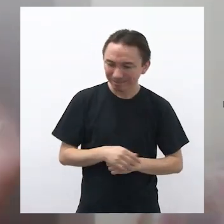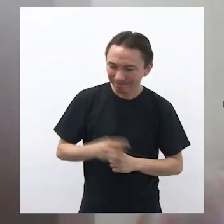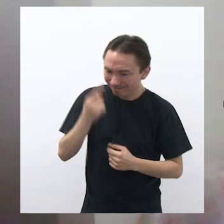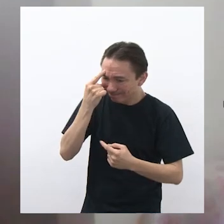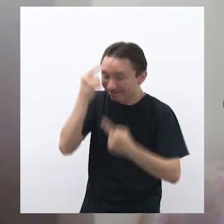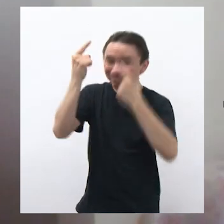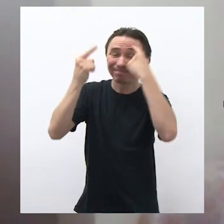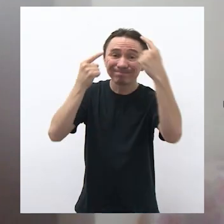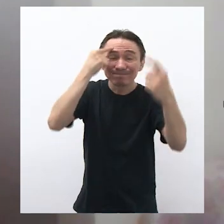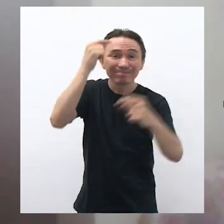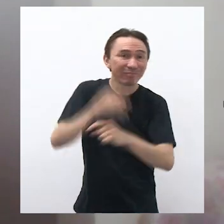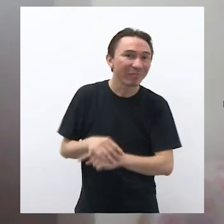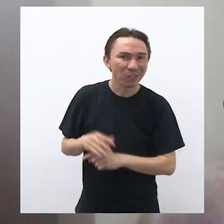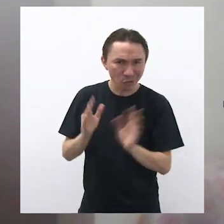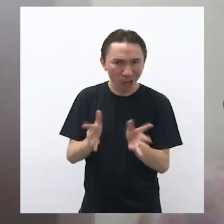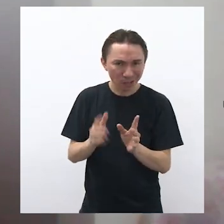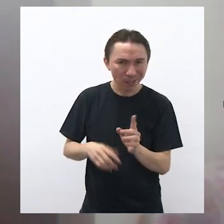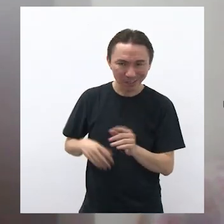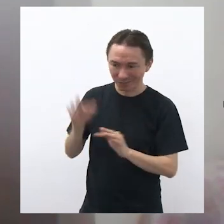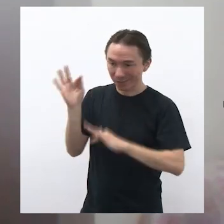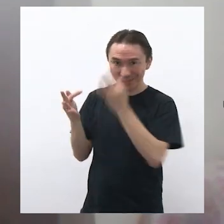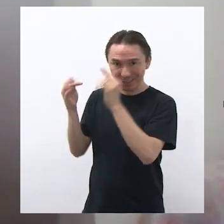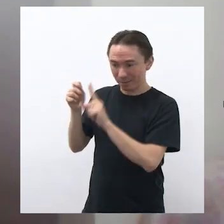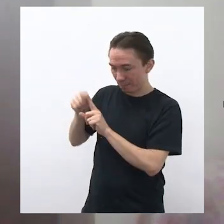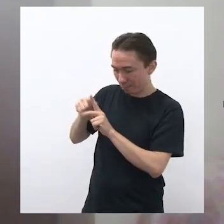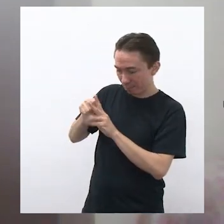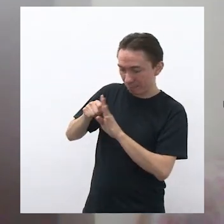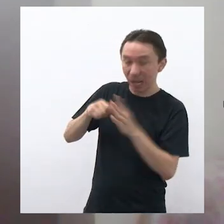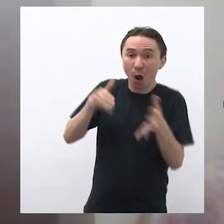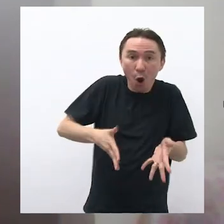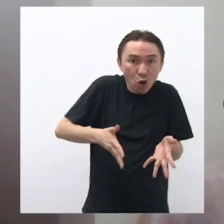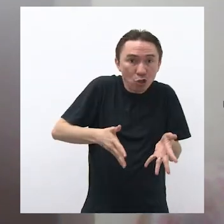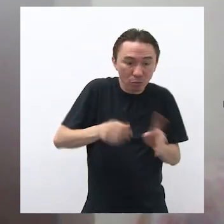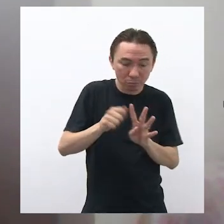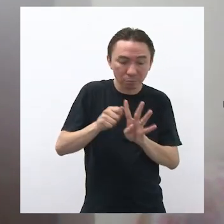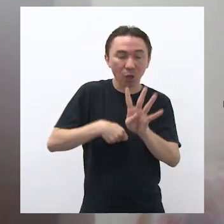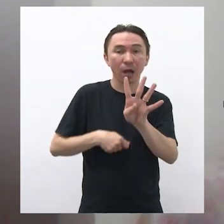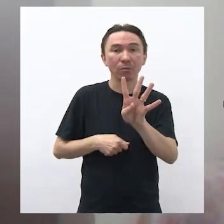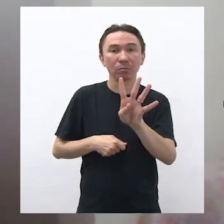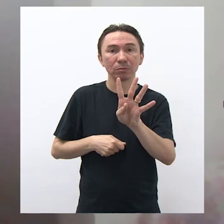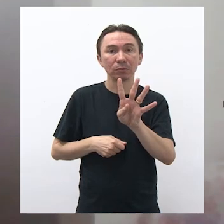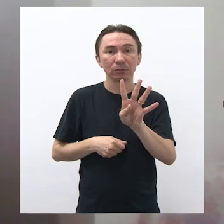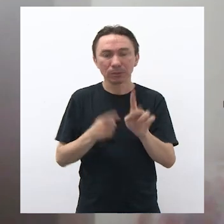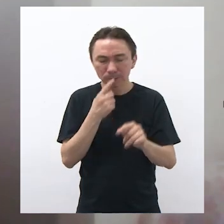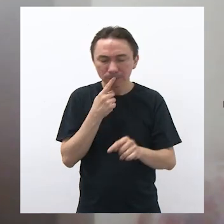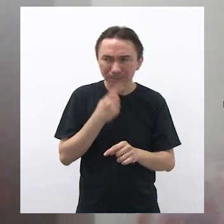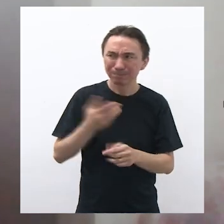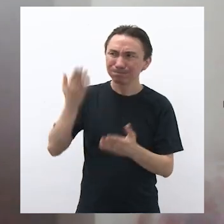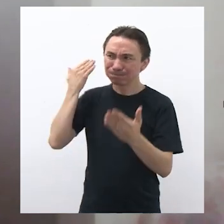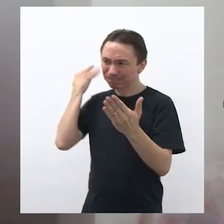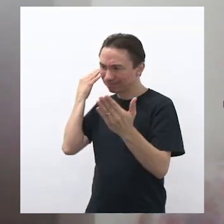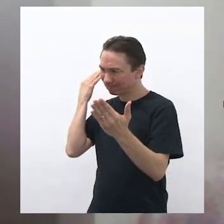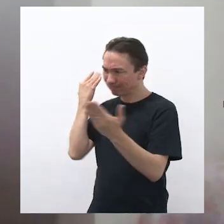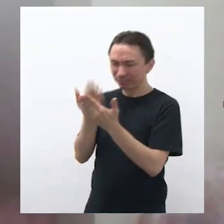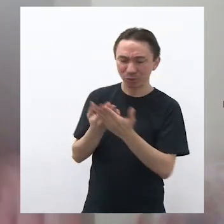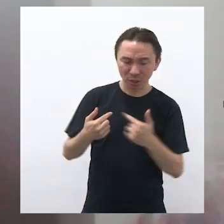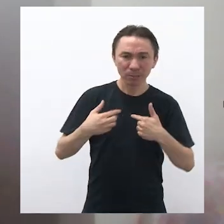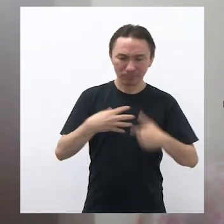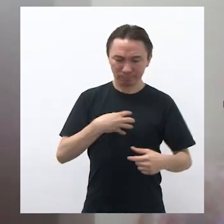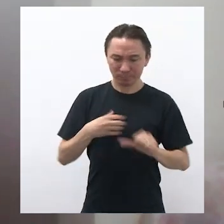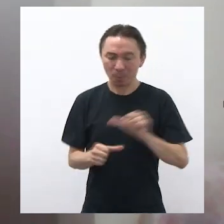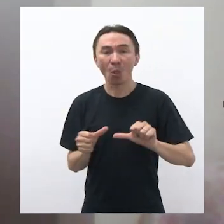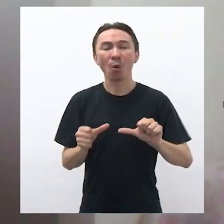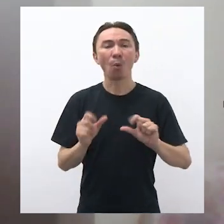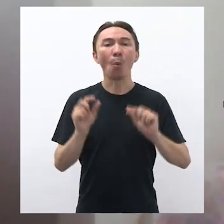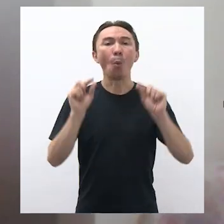depois do nosso encontro de fevereiro, né? Qual a principal mudança que eu consigo perceber que aconteceu de lá para